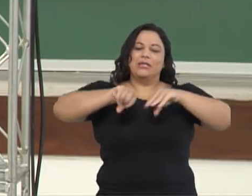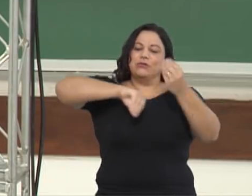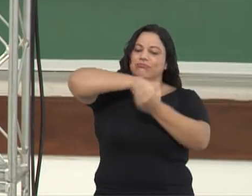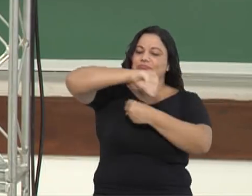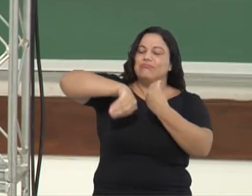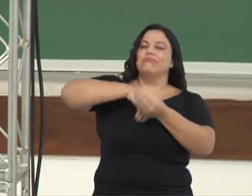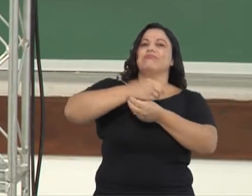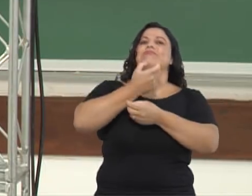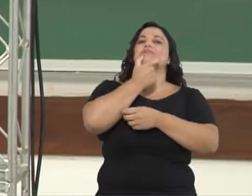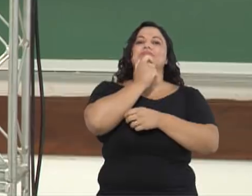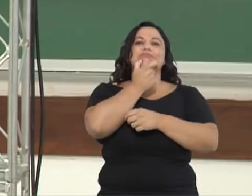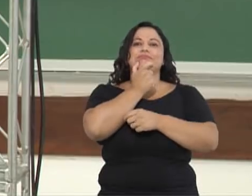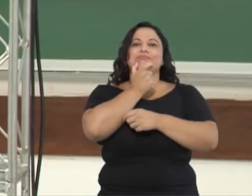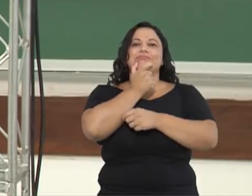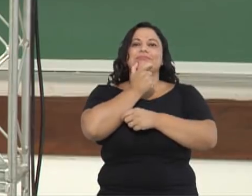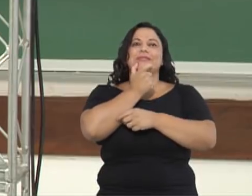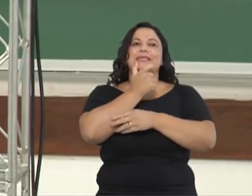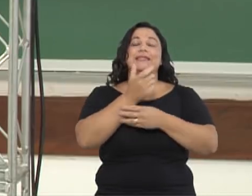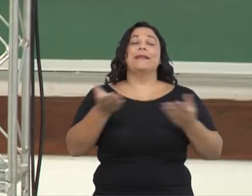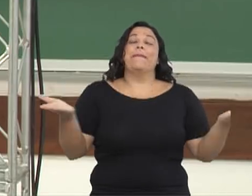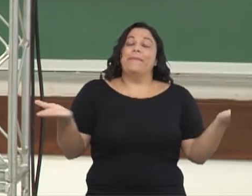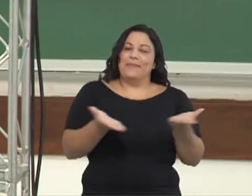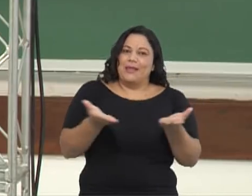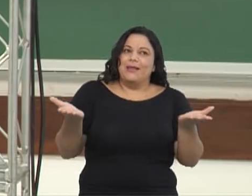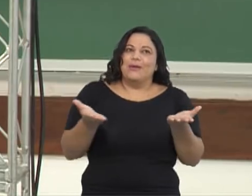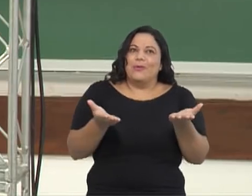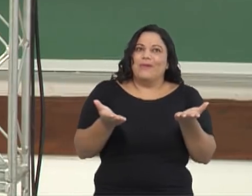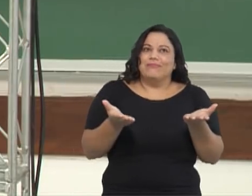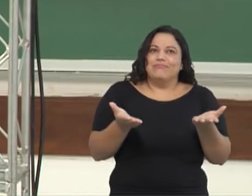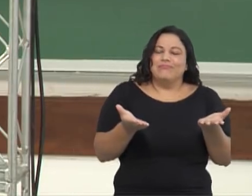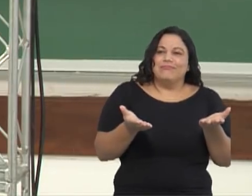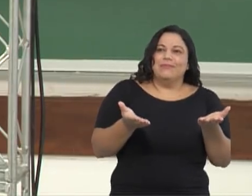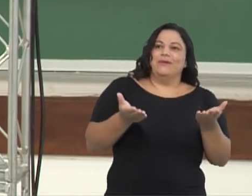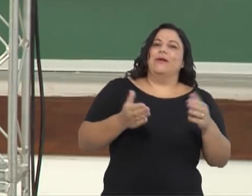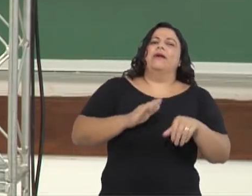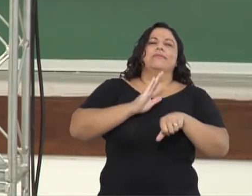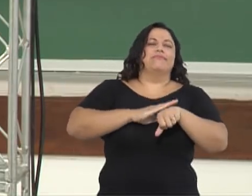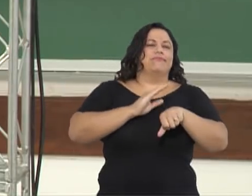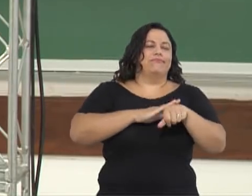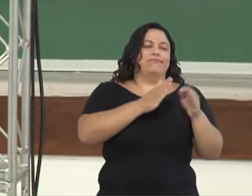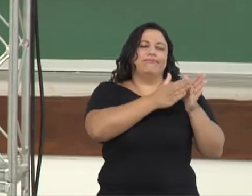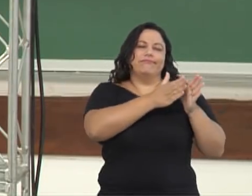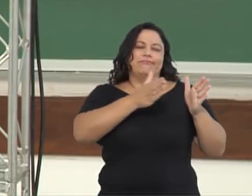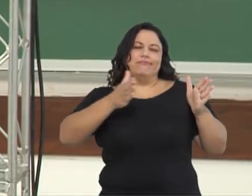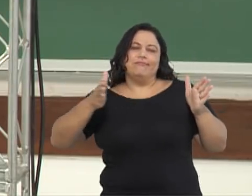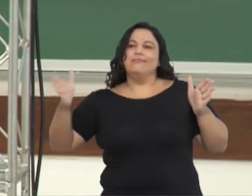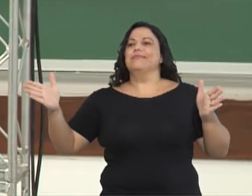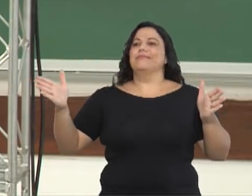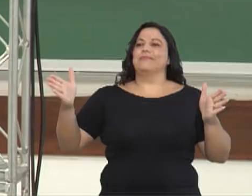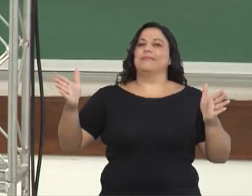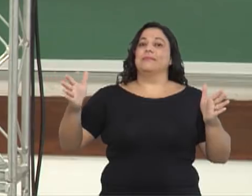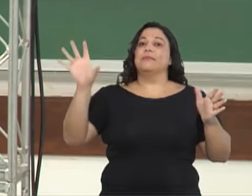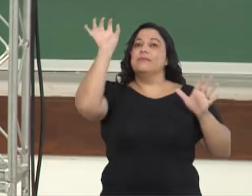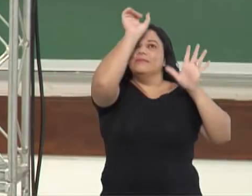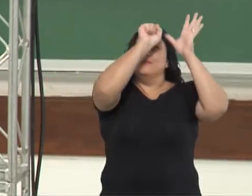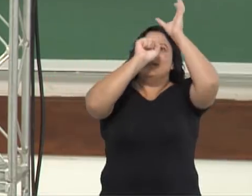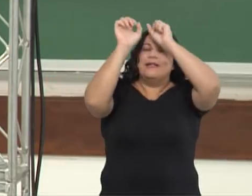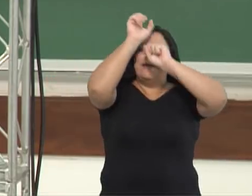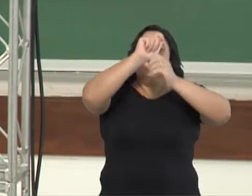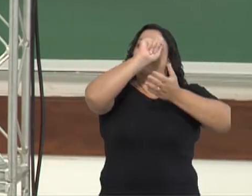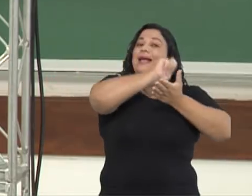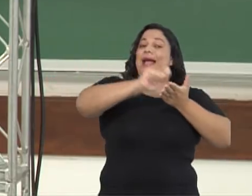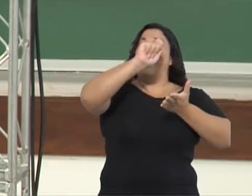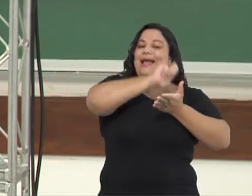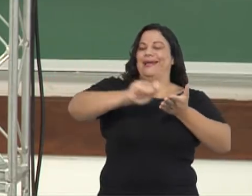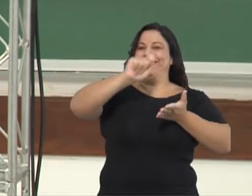inglês. Porém, nesse primeiro momento, nós vamos aprender a escrever esses números e